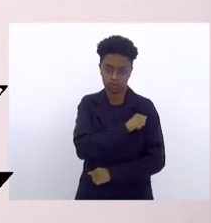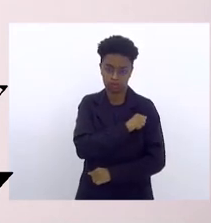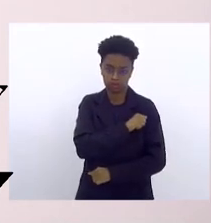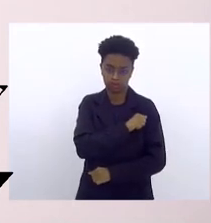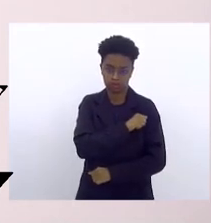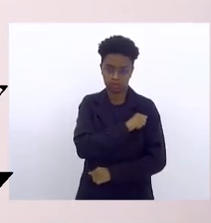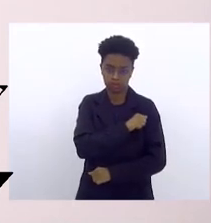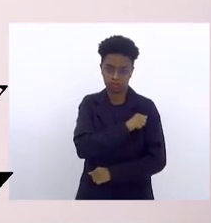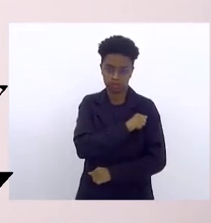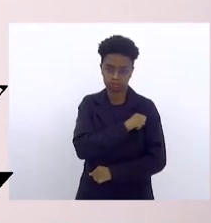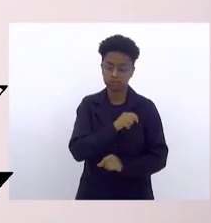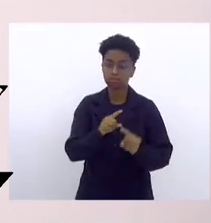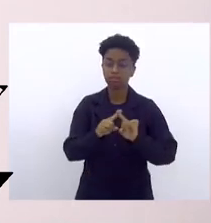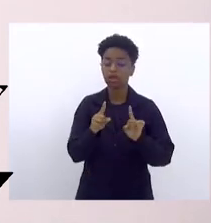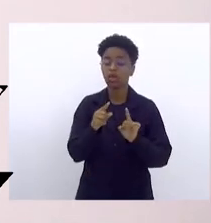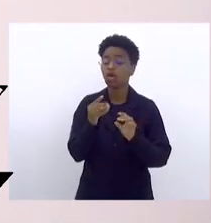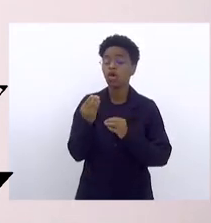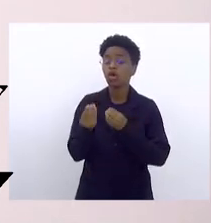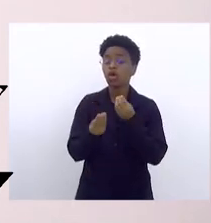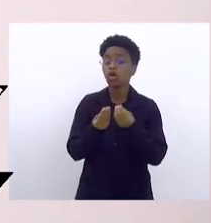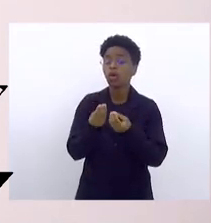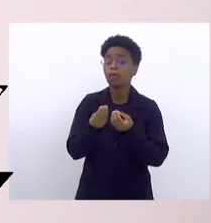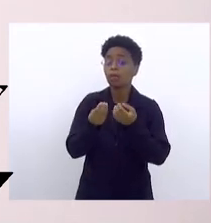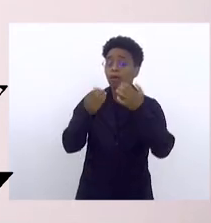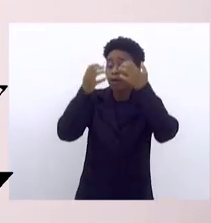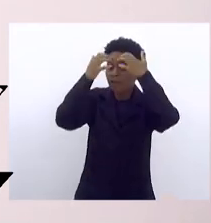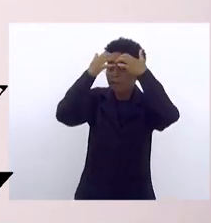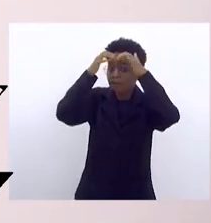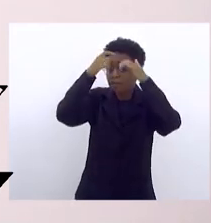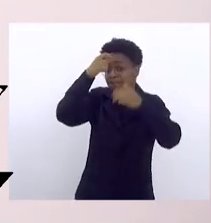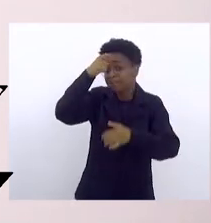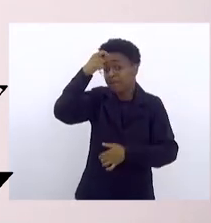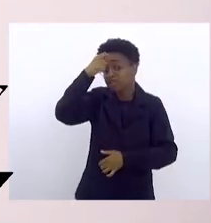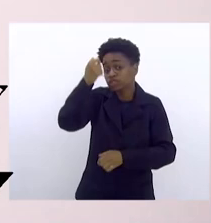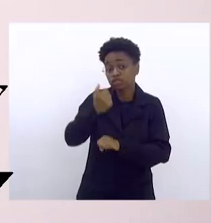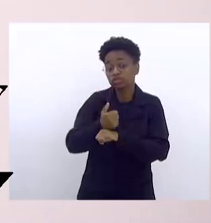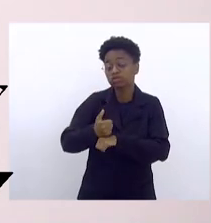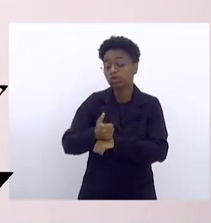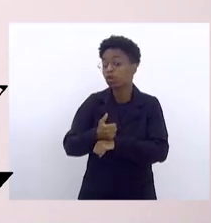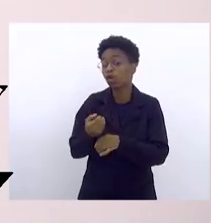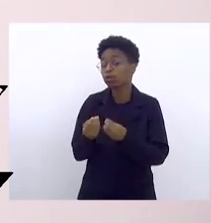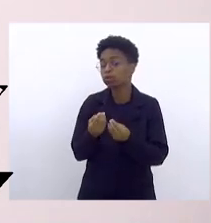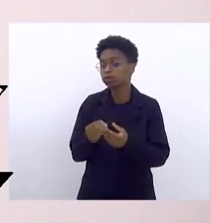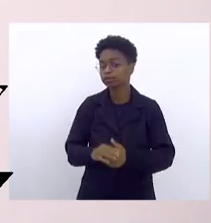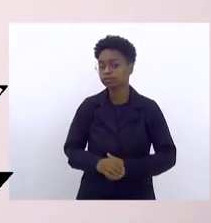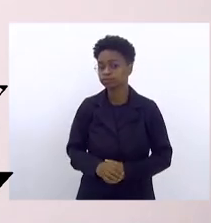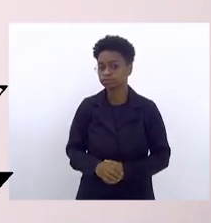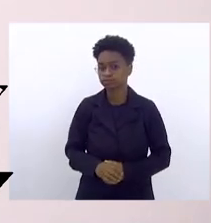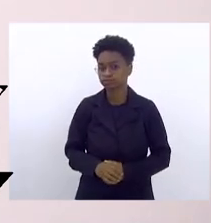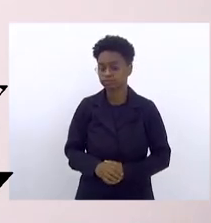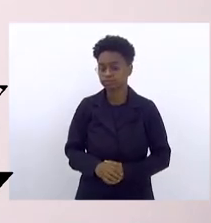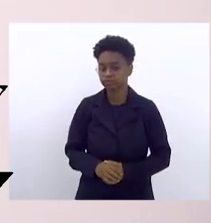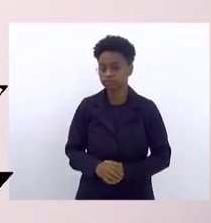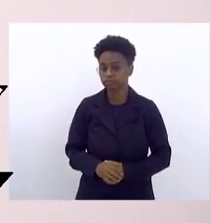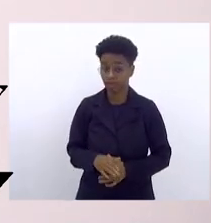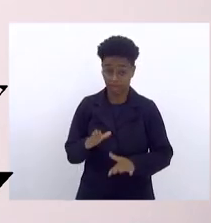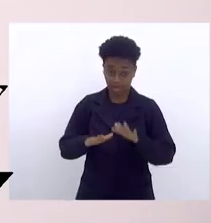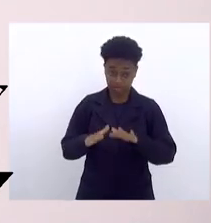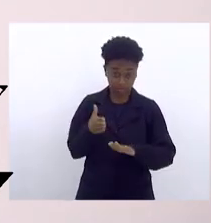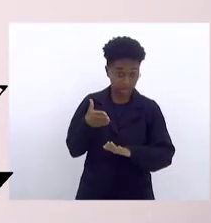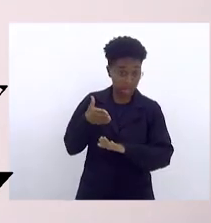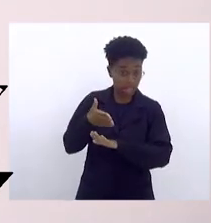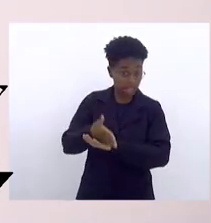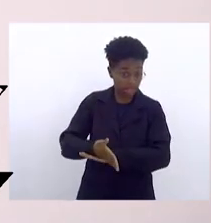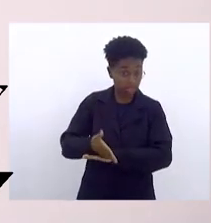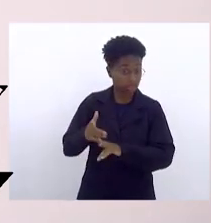como está a mente do profissional da profissional ele muitas vezes entra na comunidade